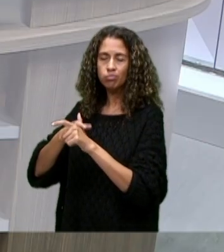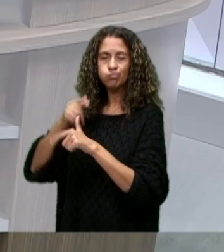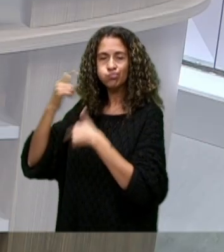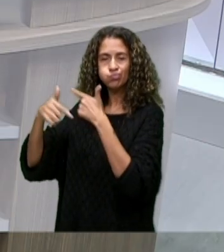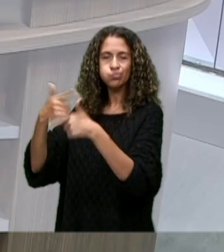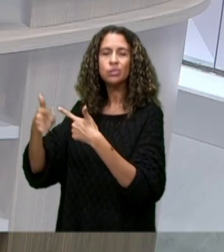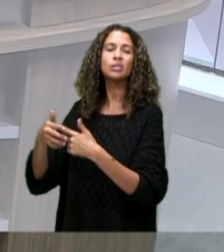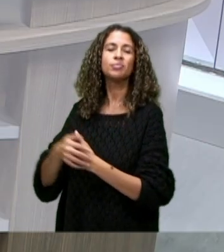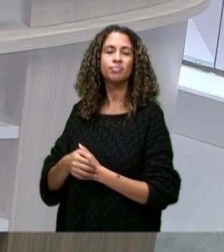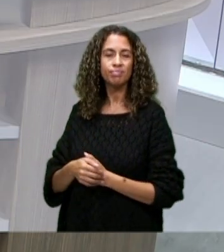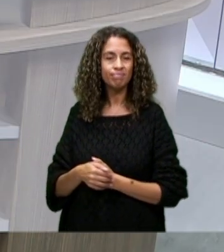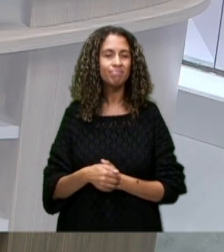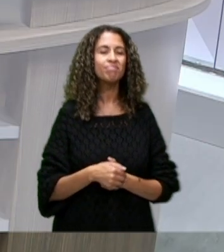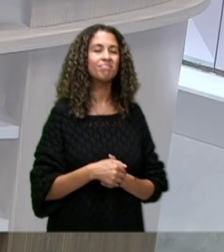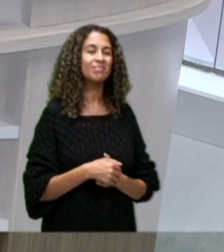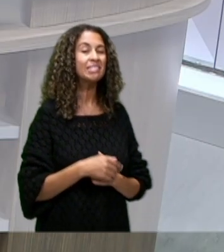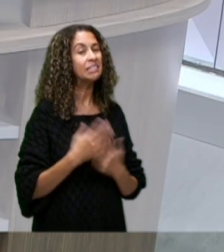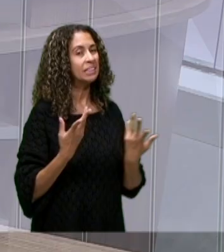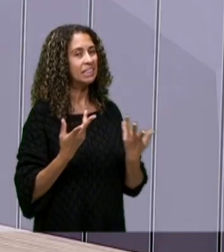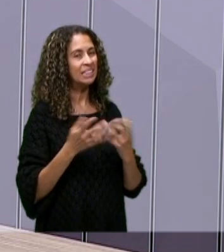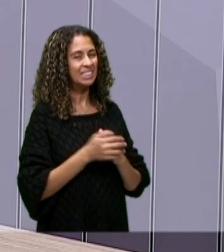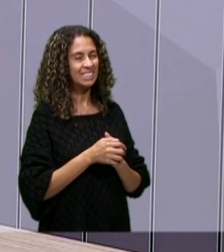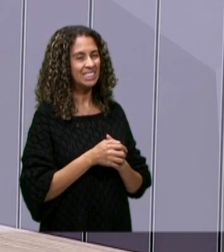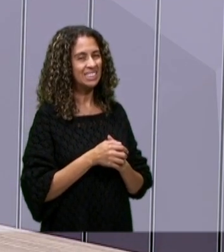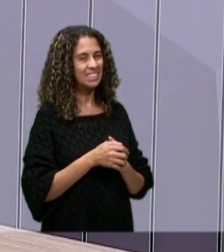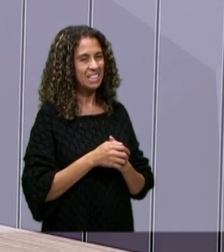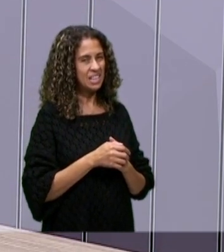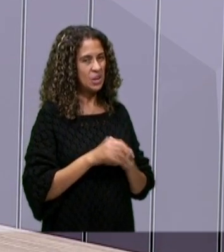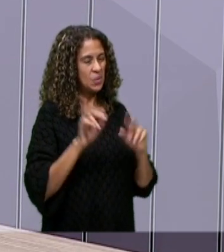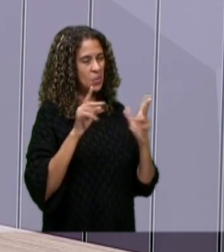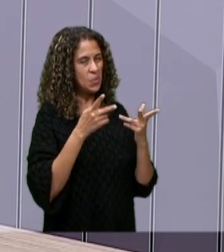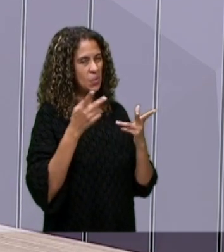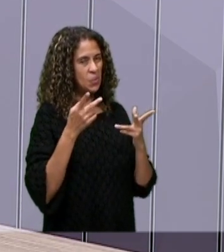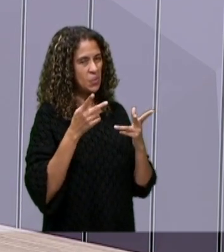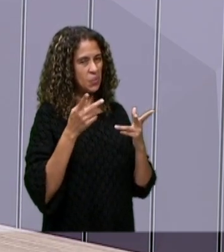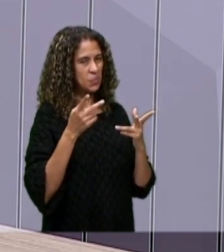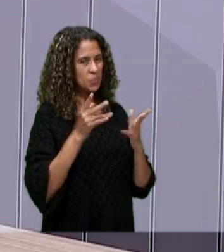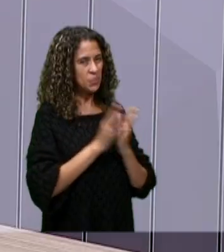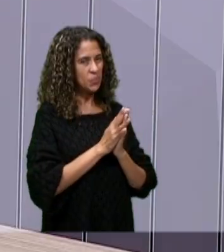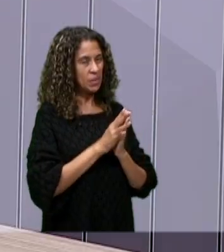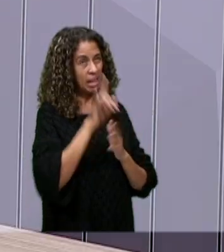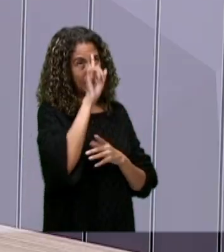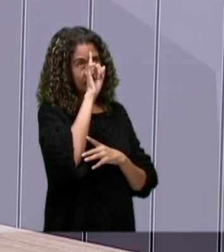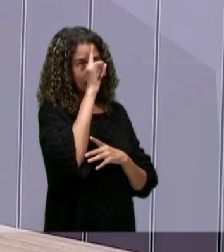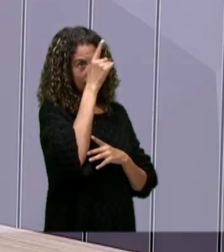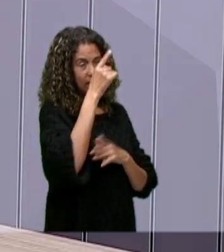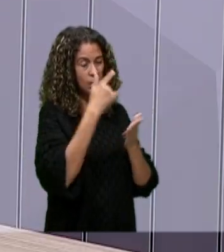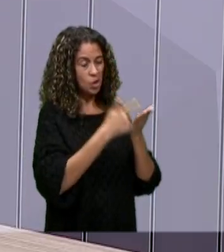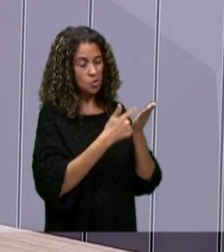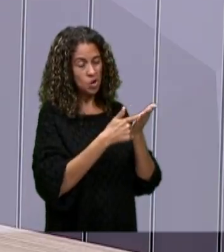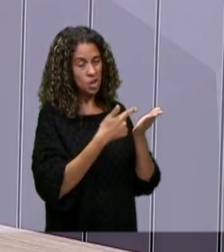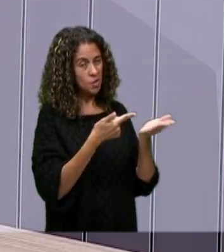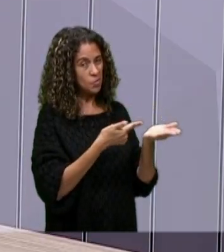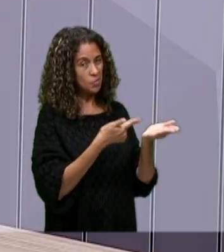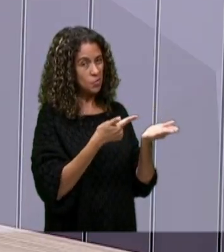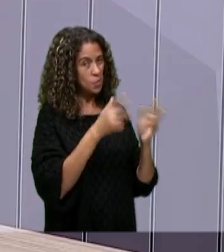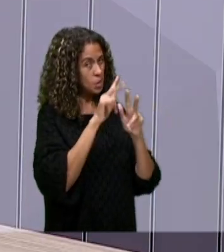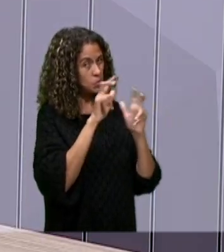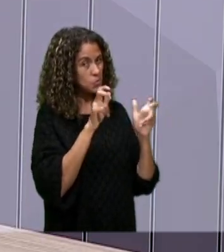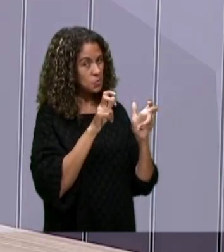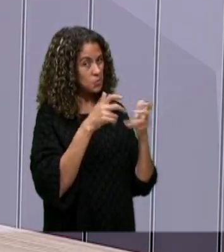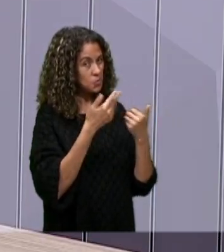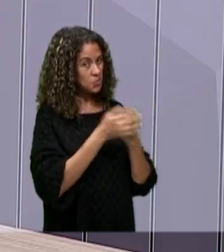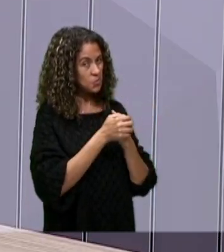bom. E assim, o argumento, a ideia para esse próximo